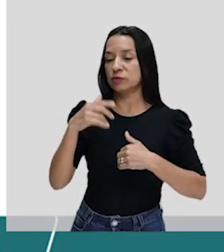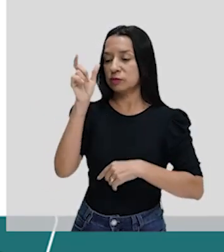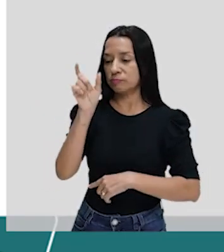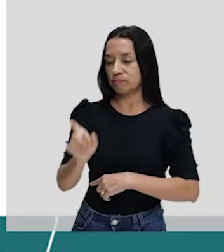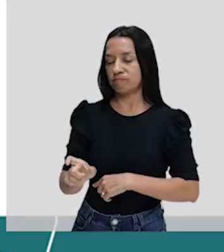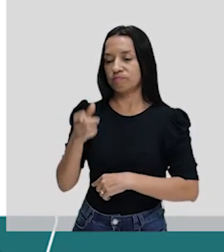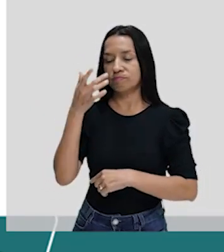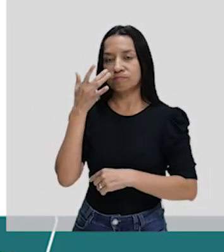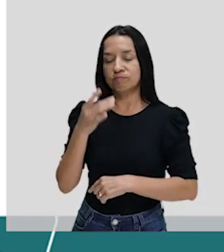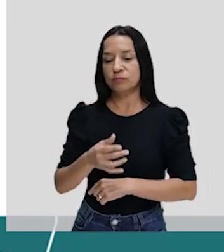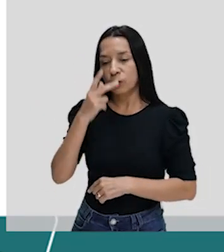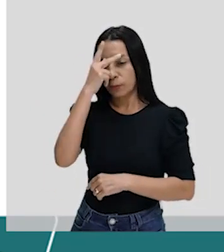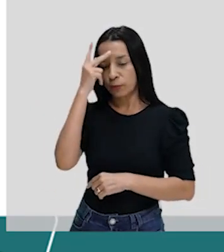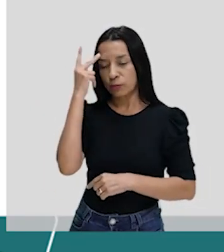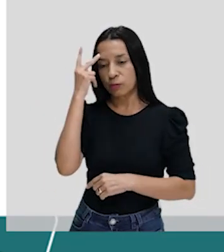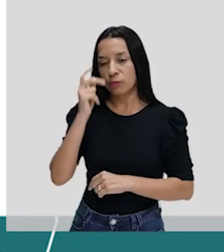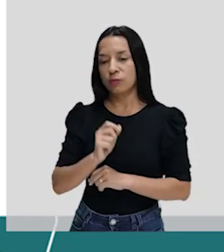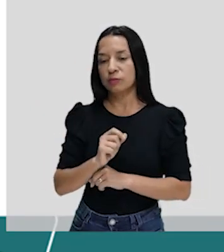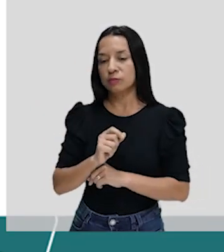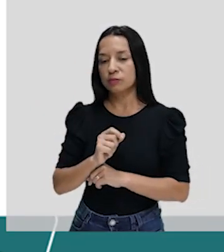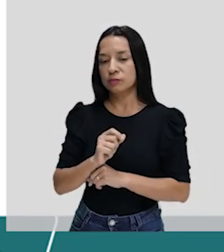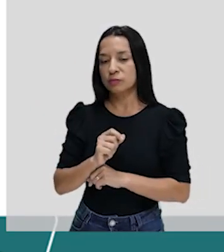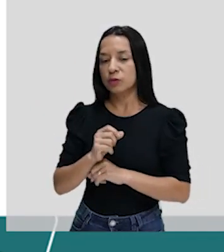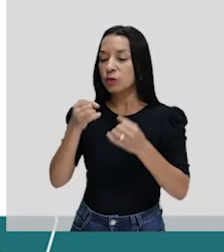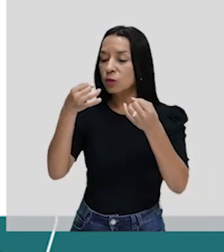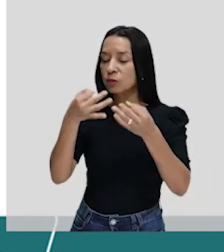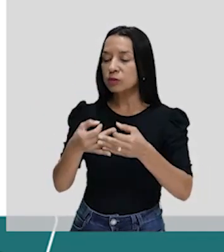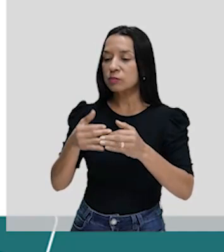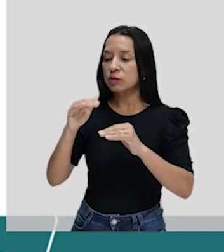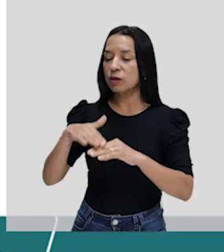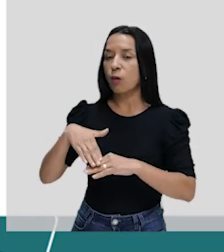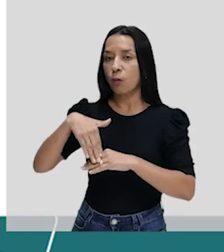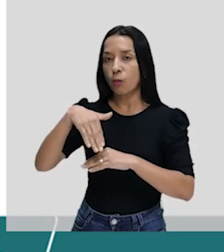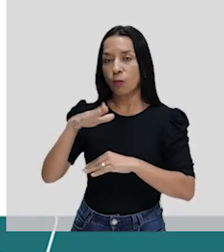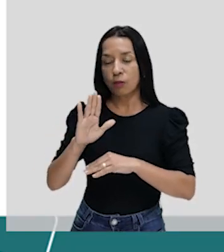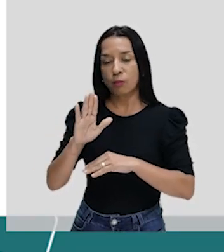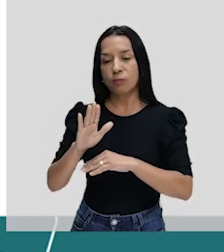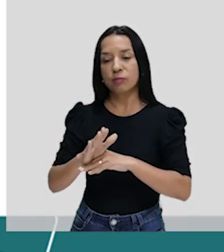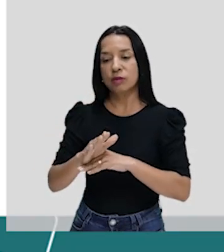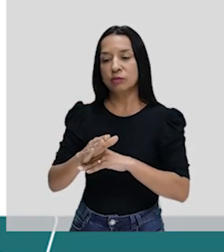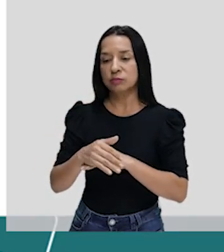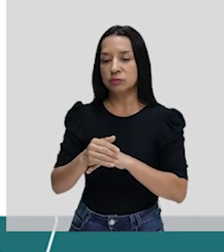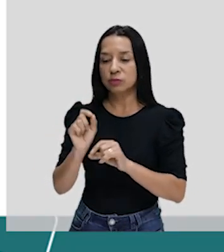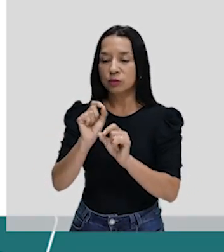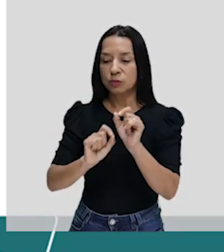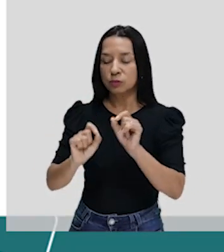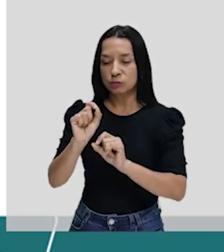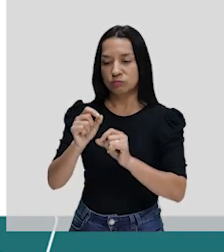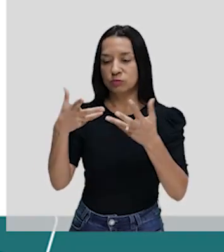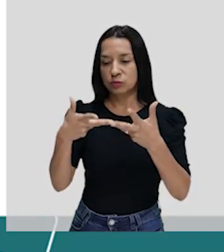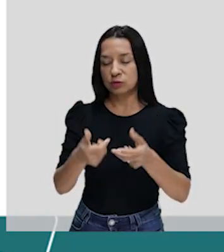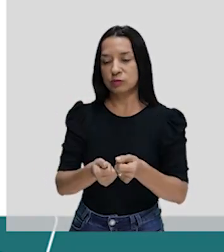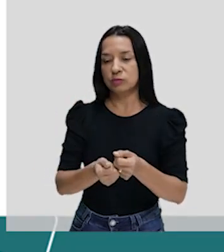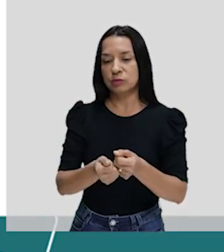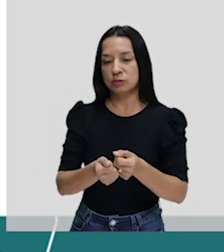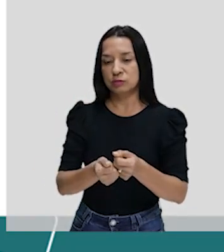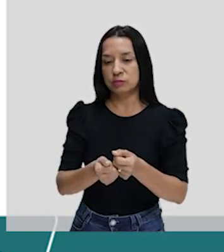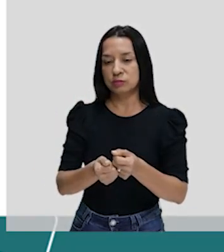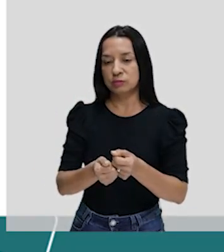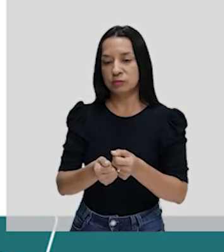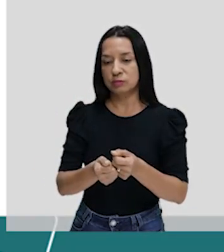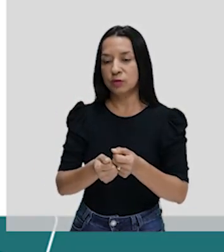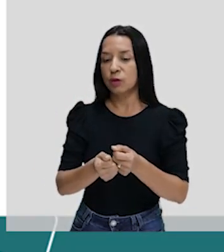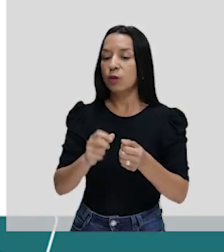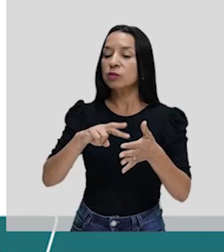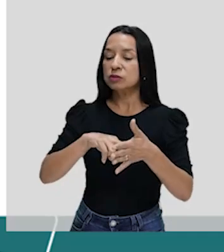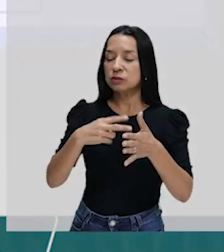falo desse aumento do rendimento aqui, ó, pelo menos para a educação física escolar, eu quero que desde já vocês entendam